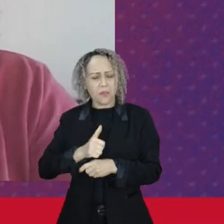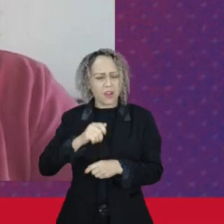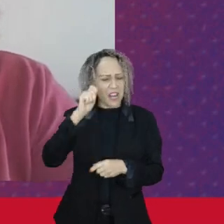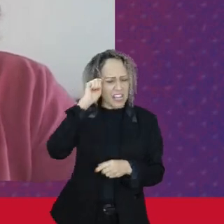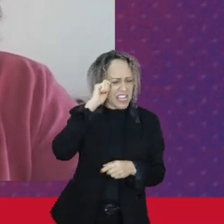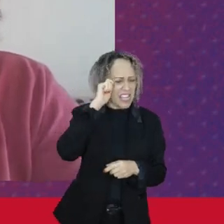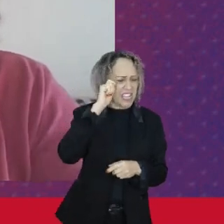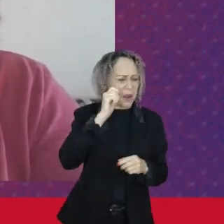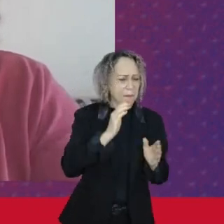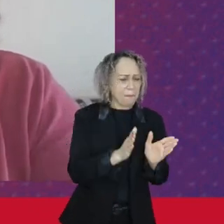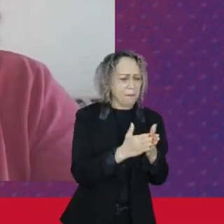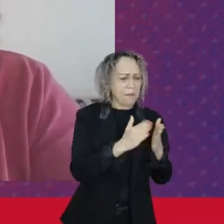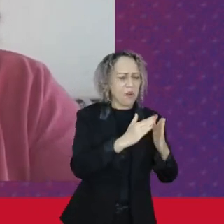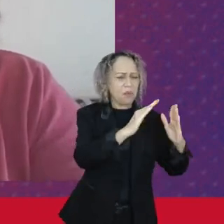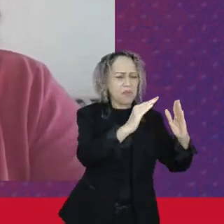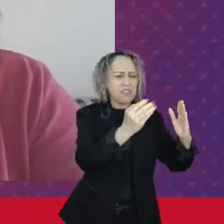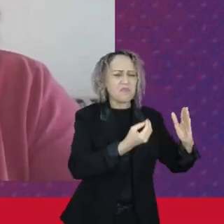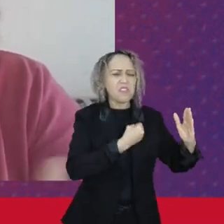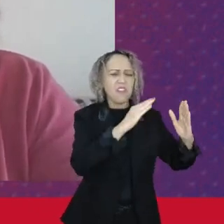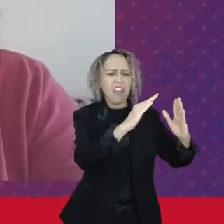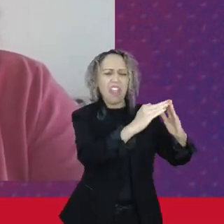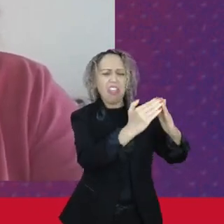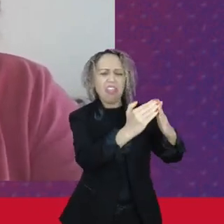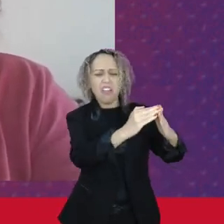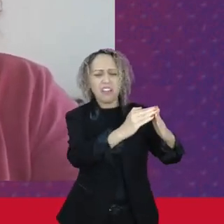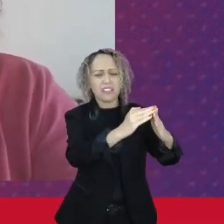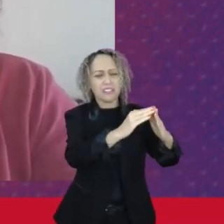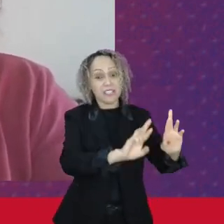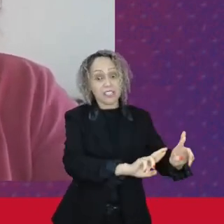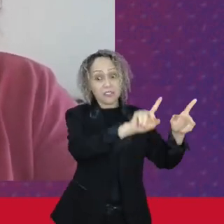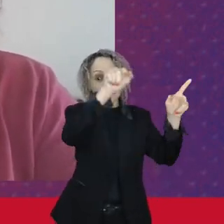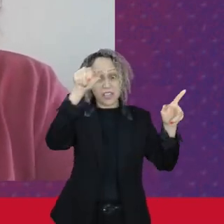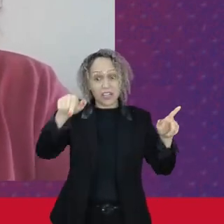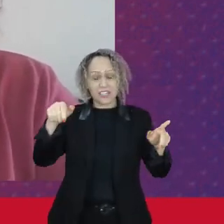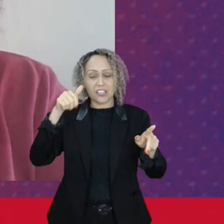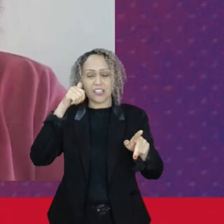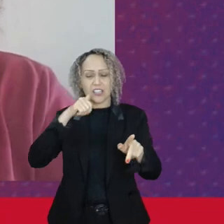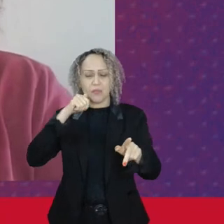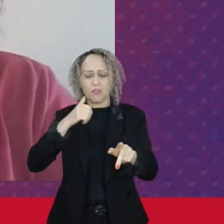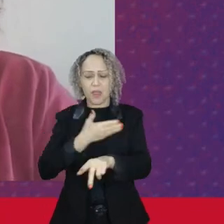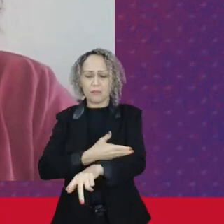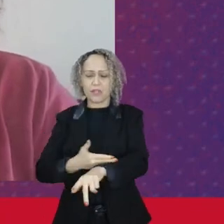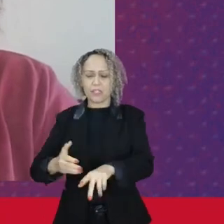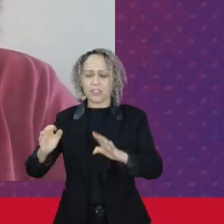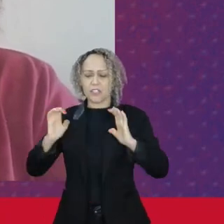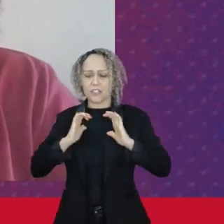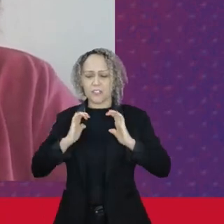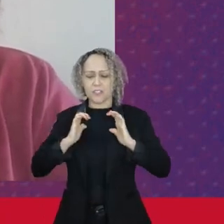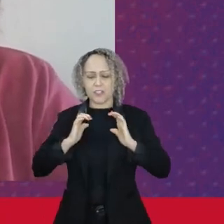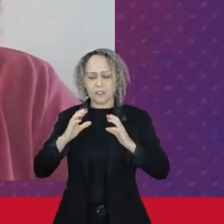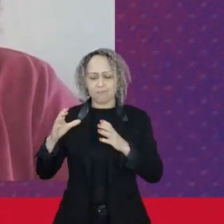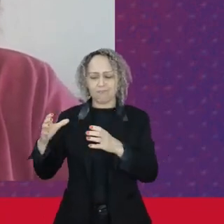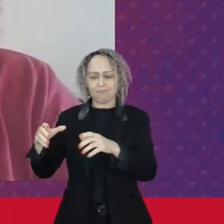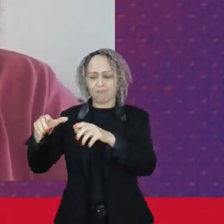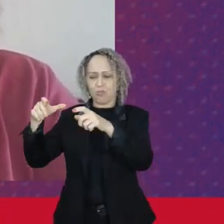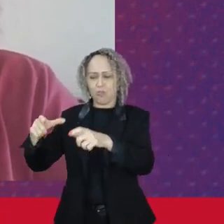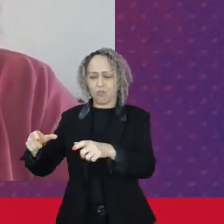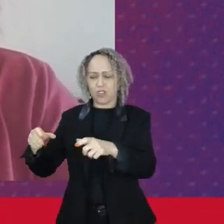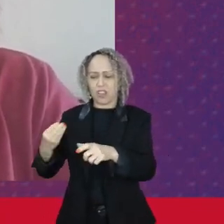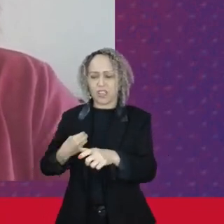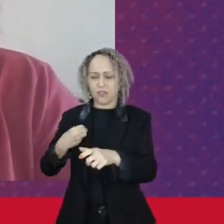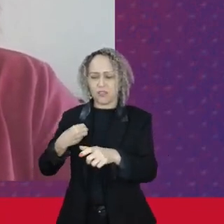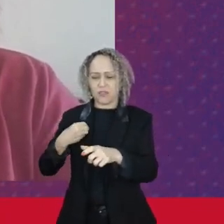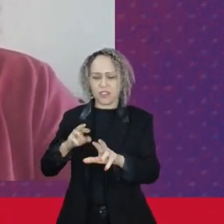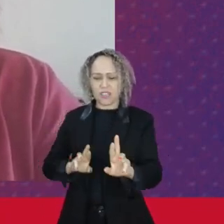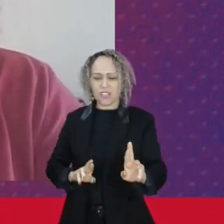social e da localização são recortes fundamentais. Então, para a